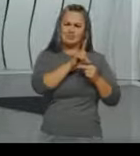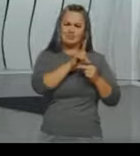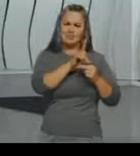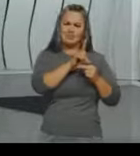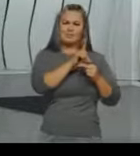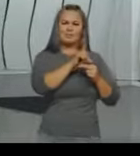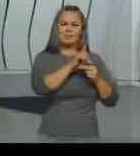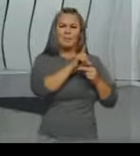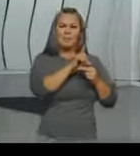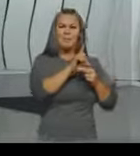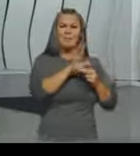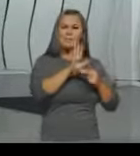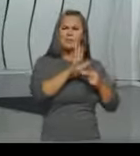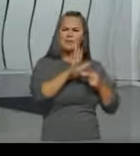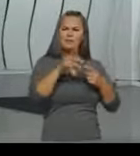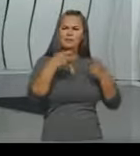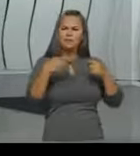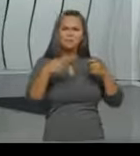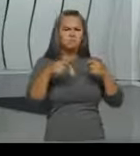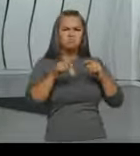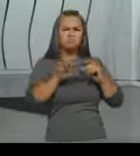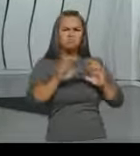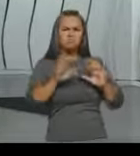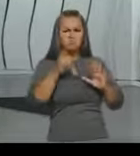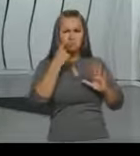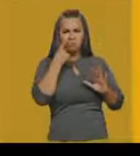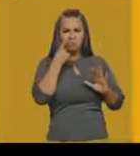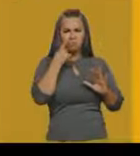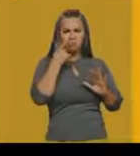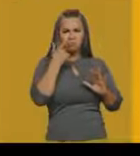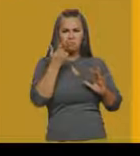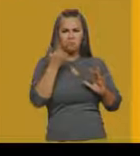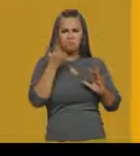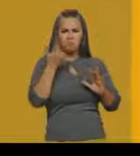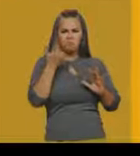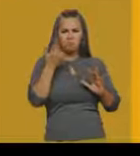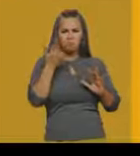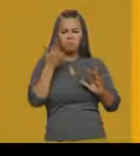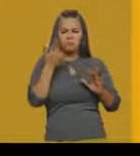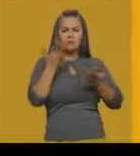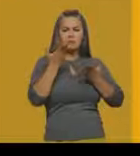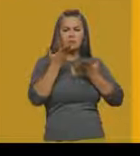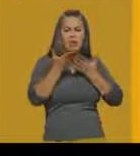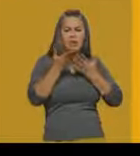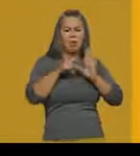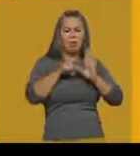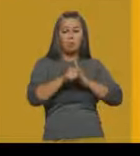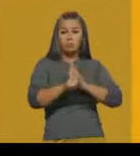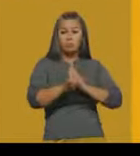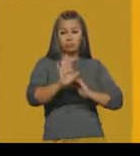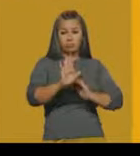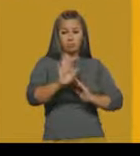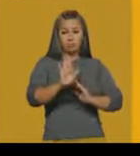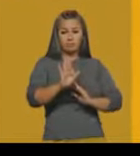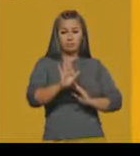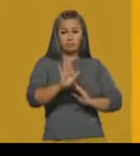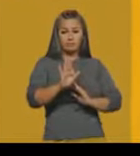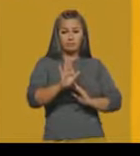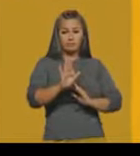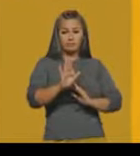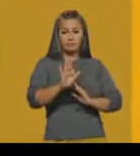não preciso ficar trabalhando com a unidade de medida aqui, quando eu estiver trabalhando com radiano. Tá